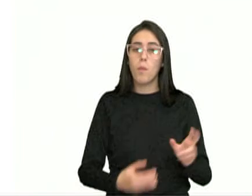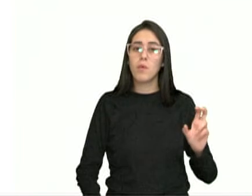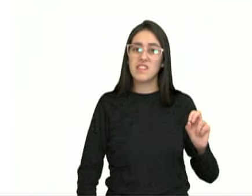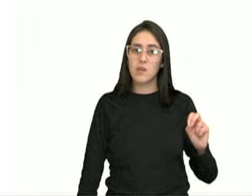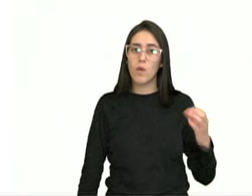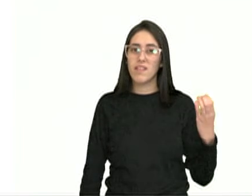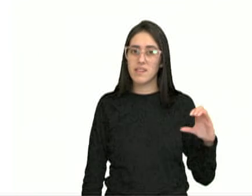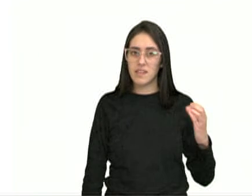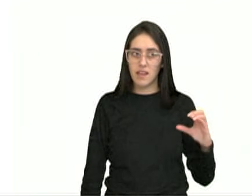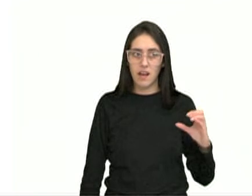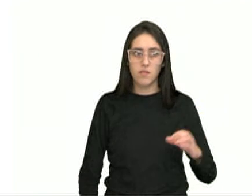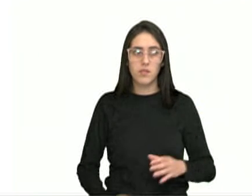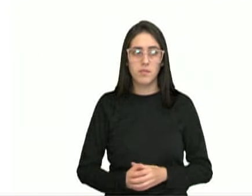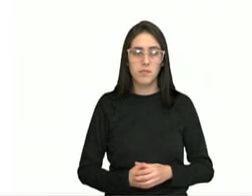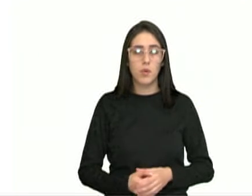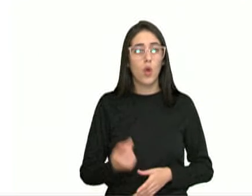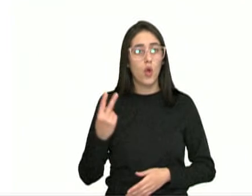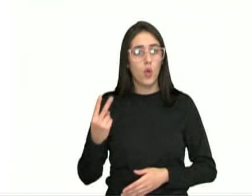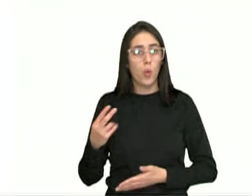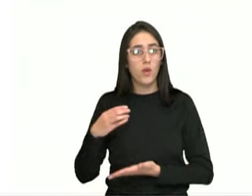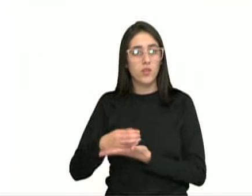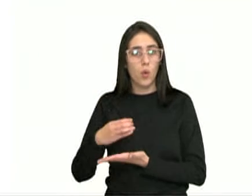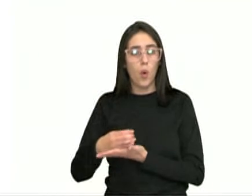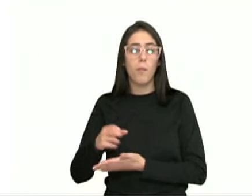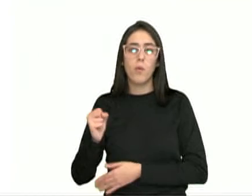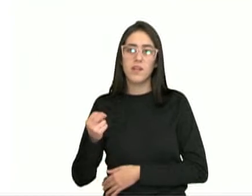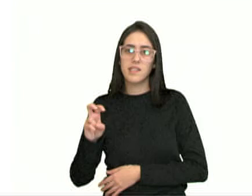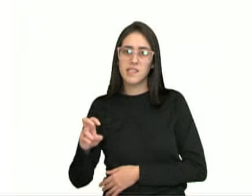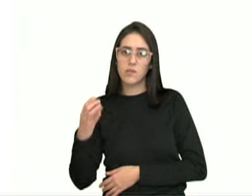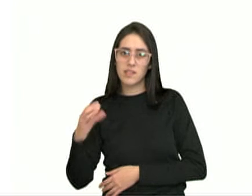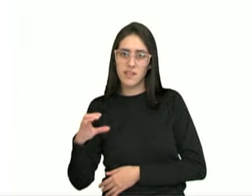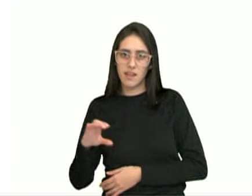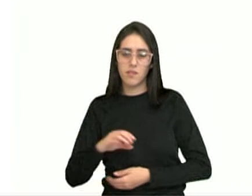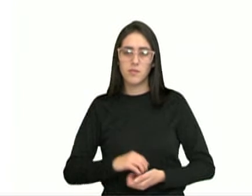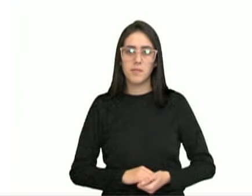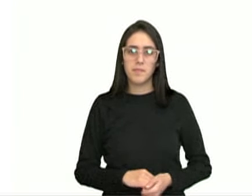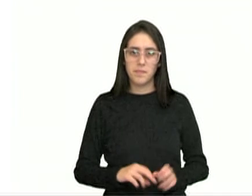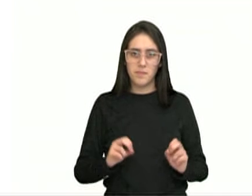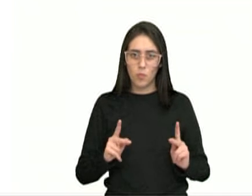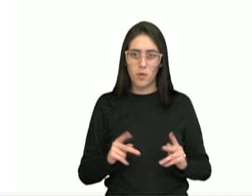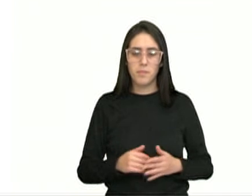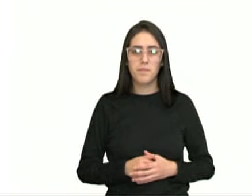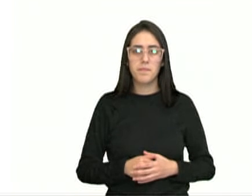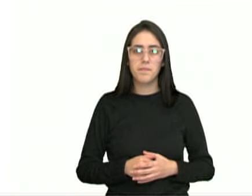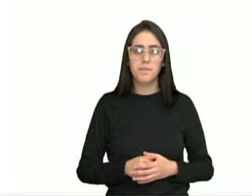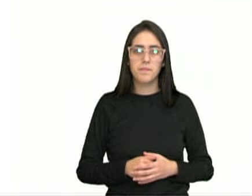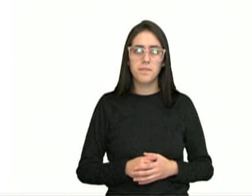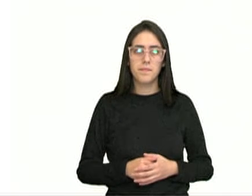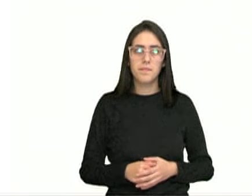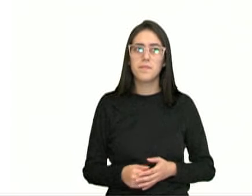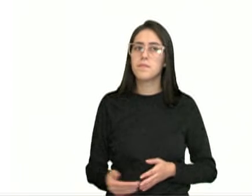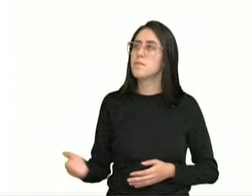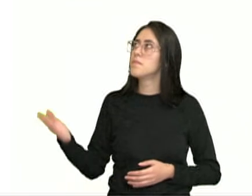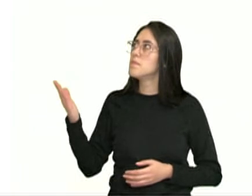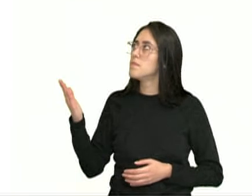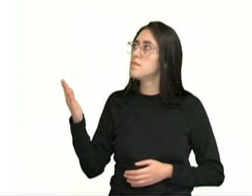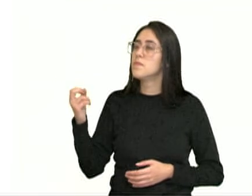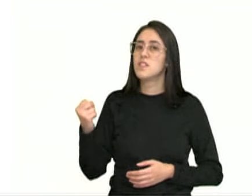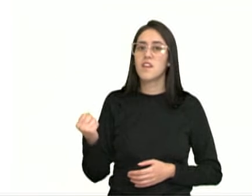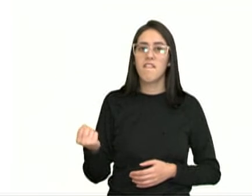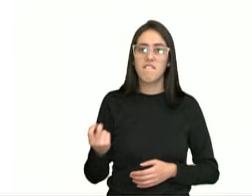centavos e 2 copos, 85 centavos, ok? Aqui eu coloquei o valorzinho,